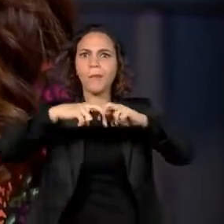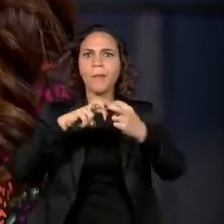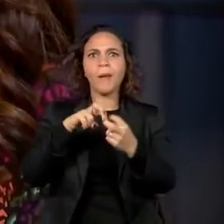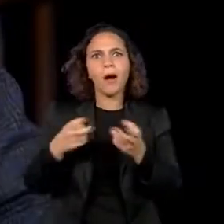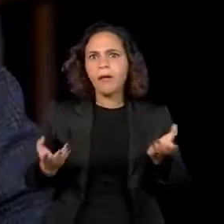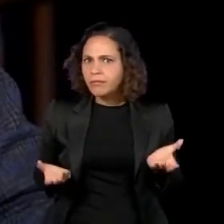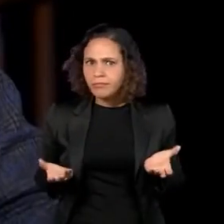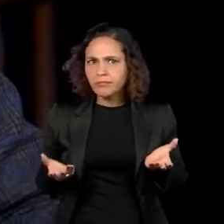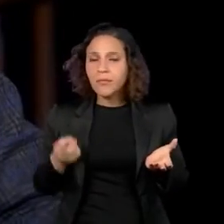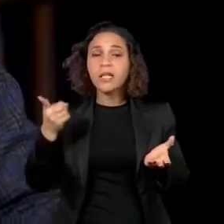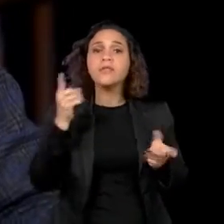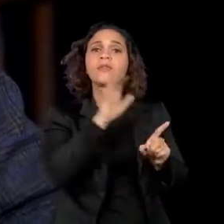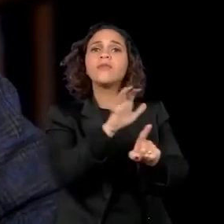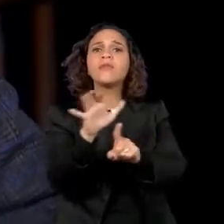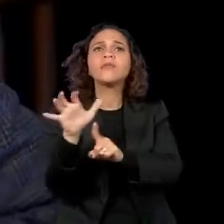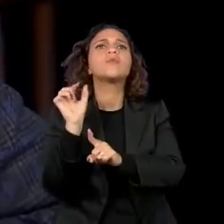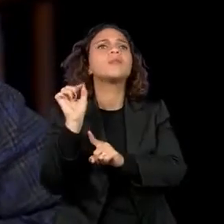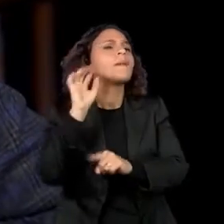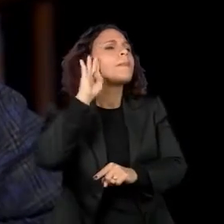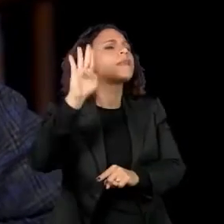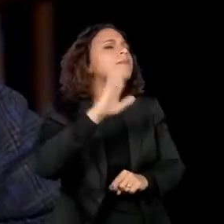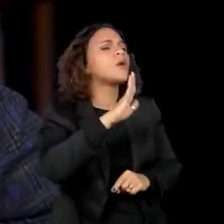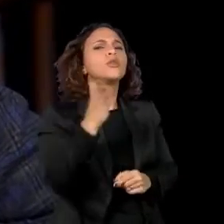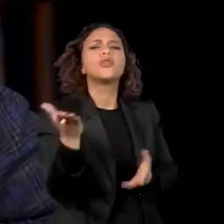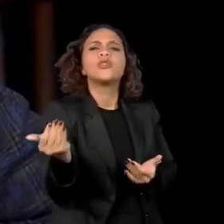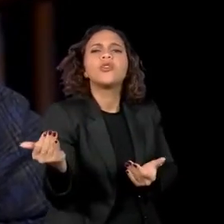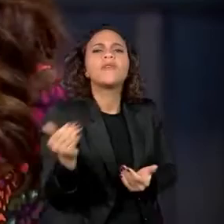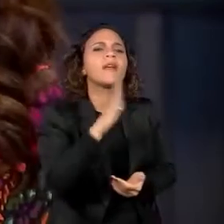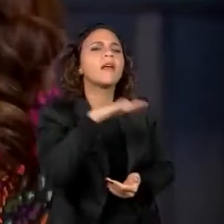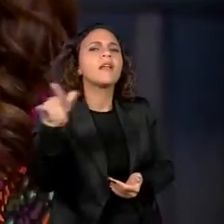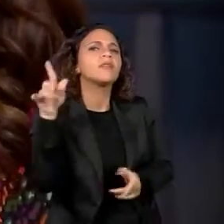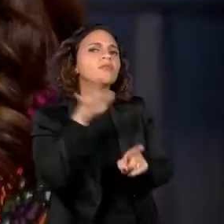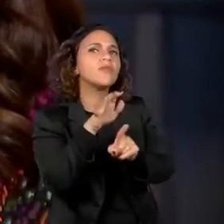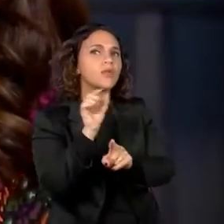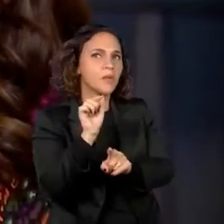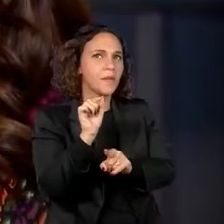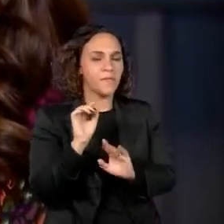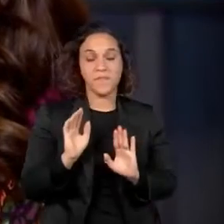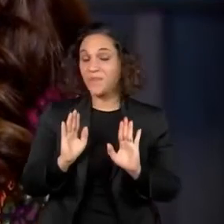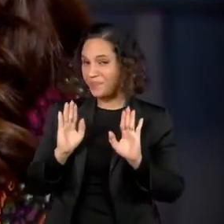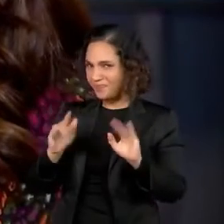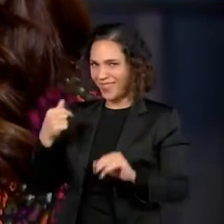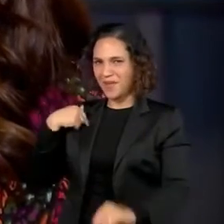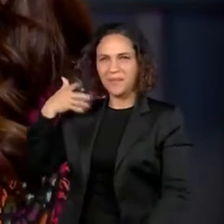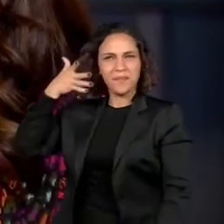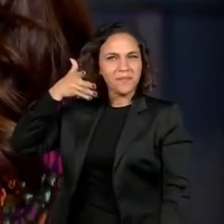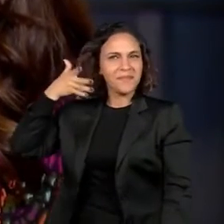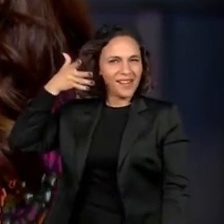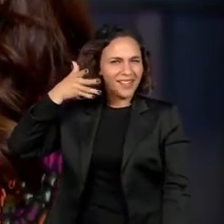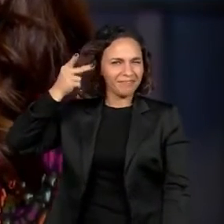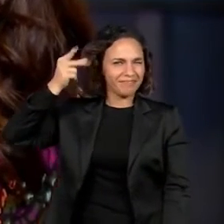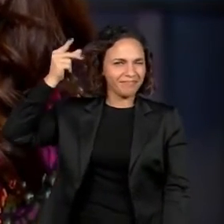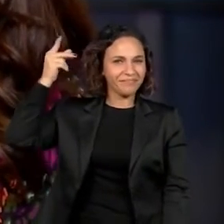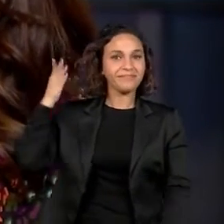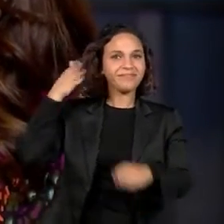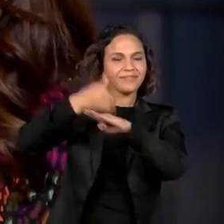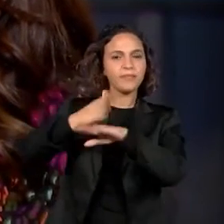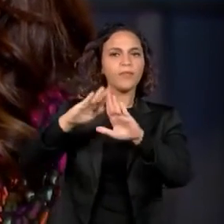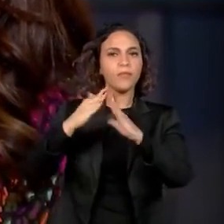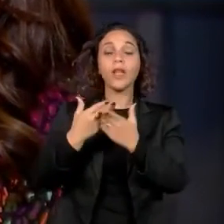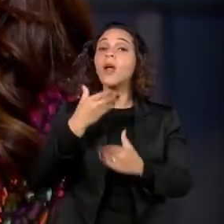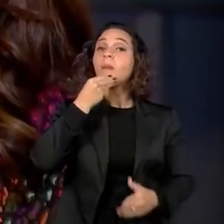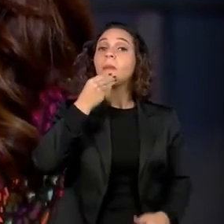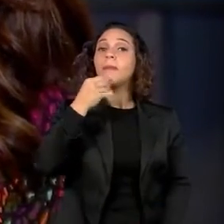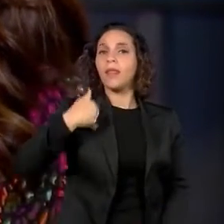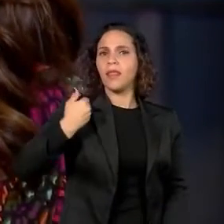e o que que isso tá causando n principalmente em jovens e crianças eu fui fazer uma uma palestra H um tempo atrás em uma escola e um menino de